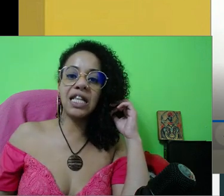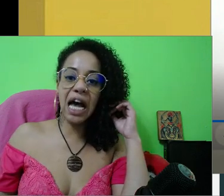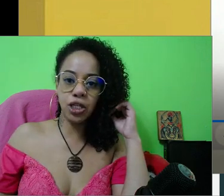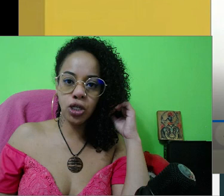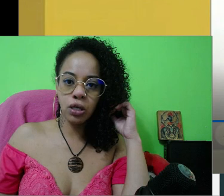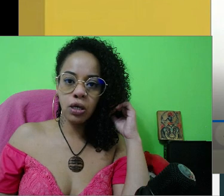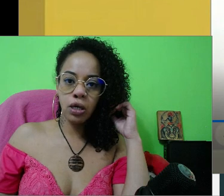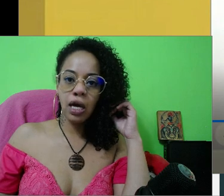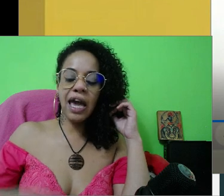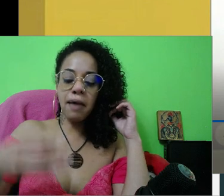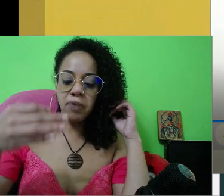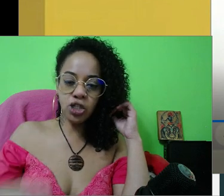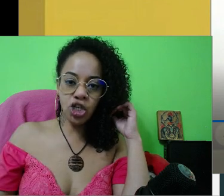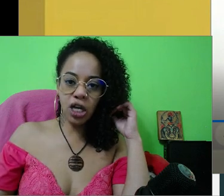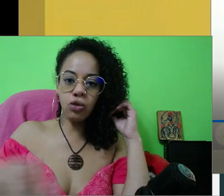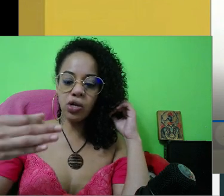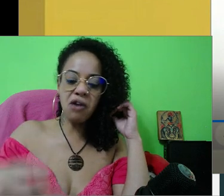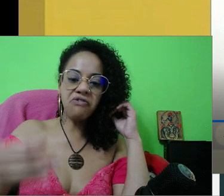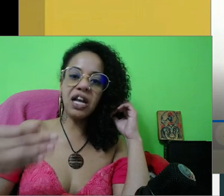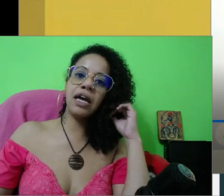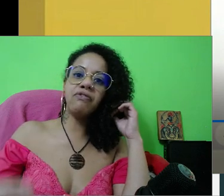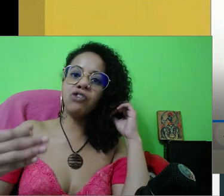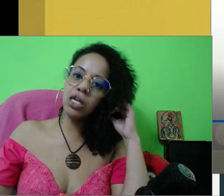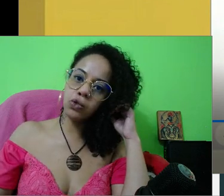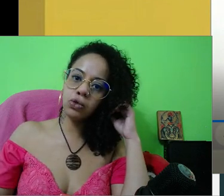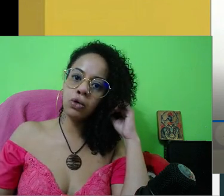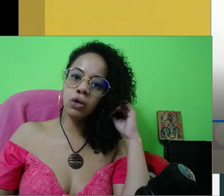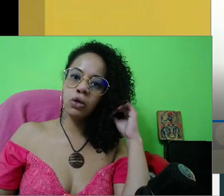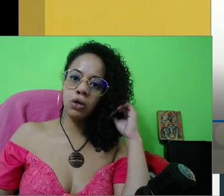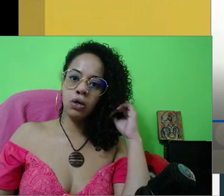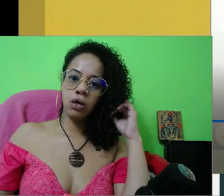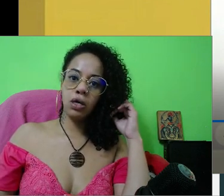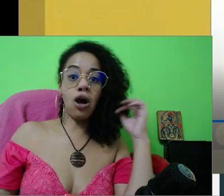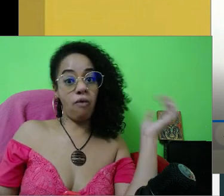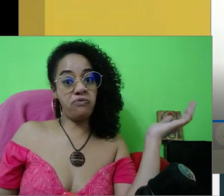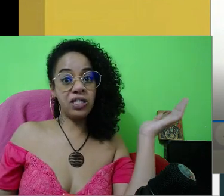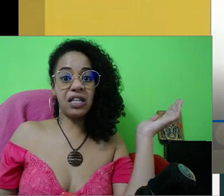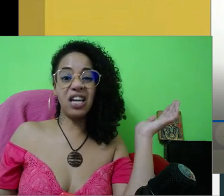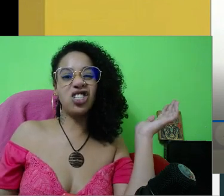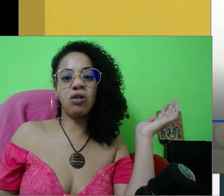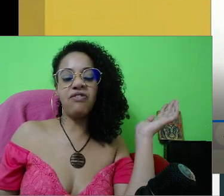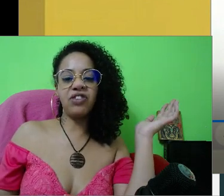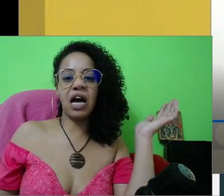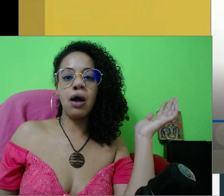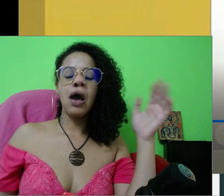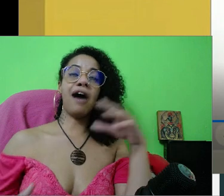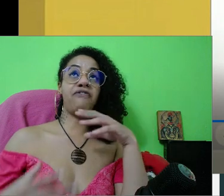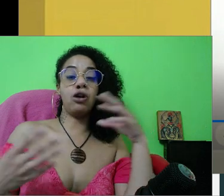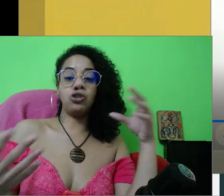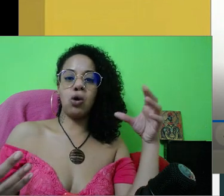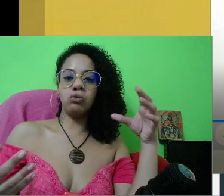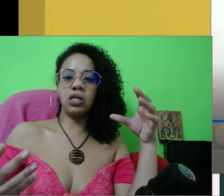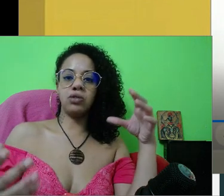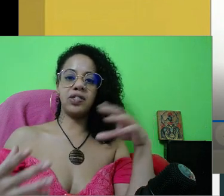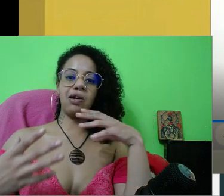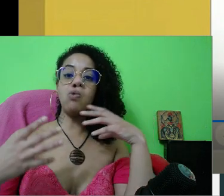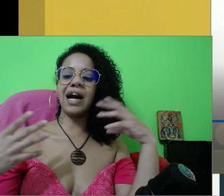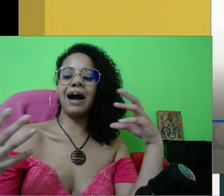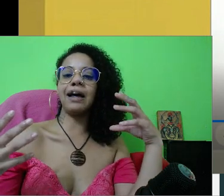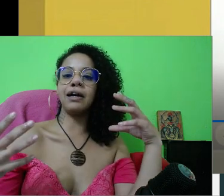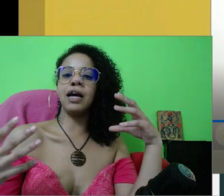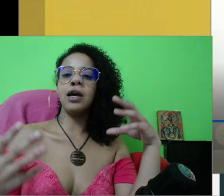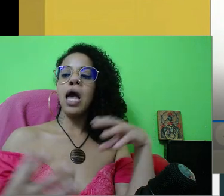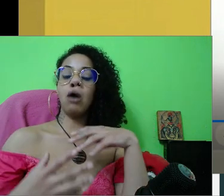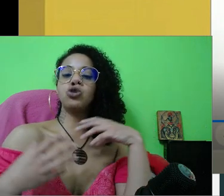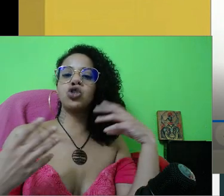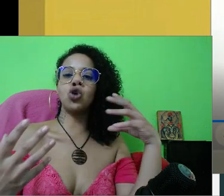solidariedade repetindo o que eu falei foi isso e óbvio que você tem que desqualificar afinal de contas você